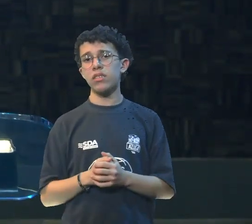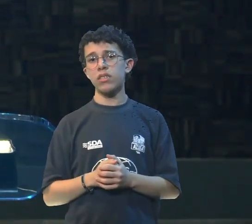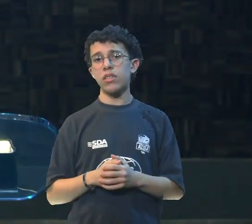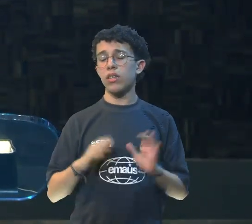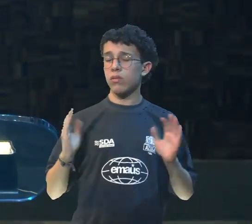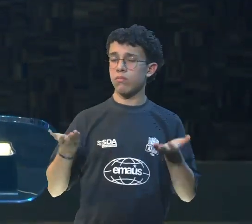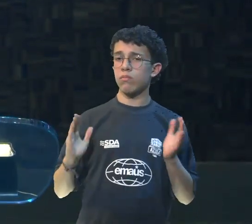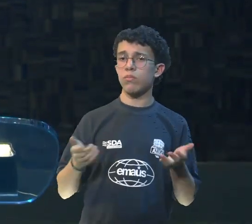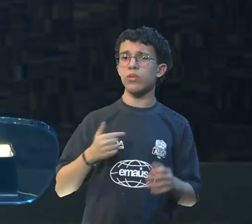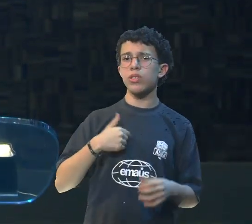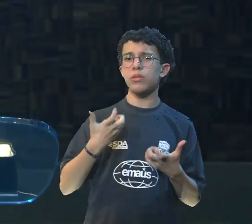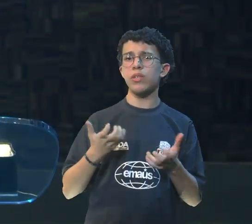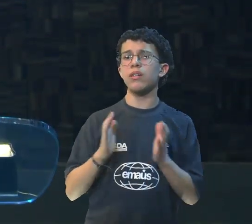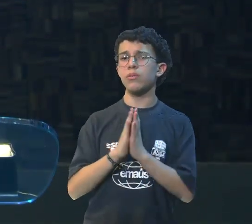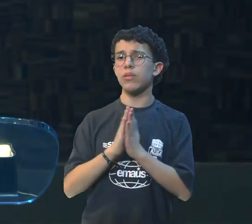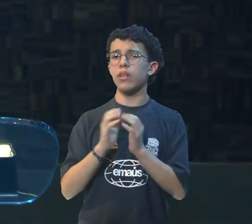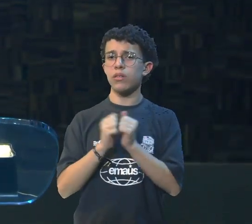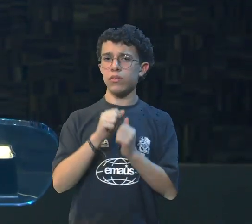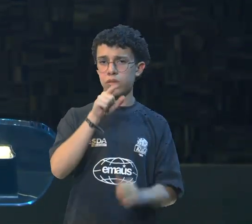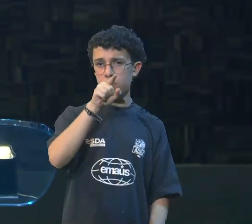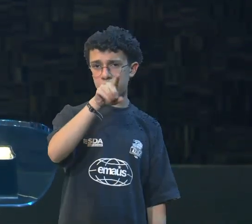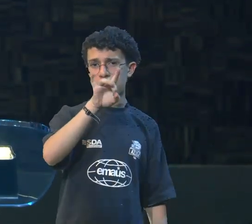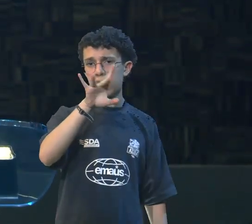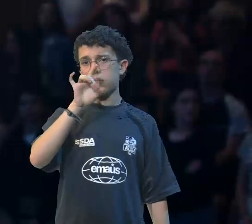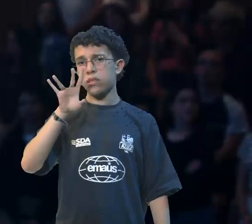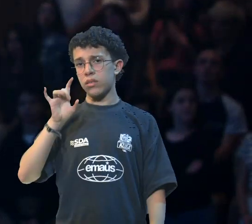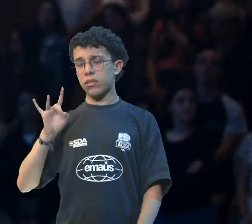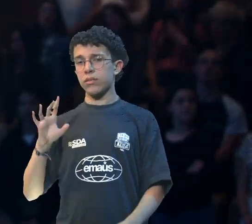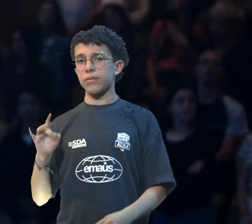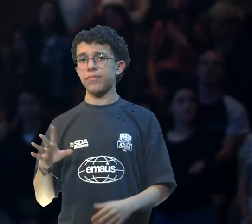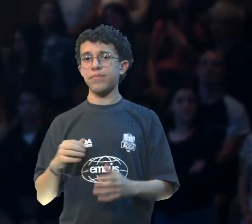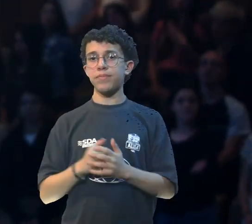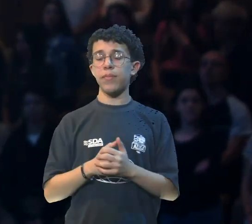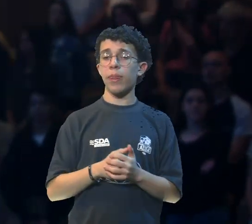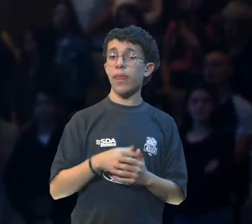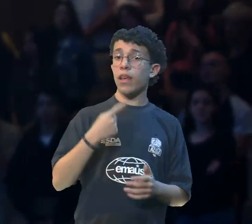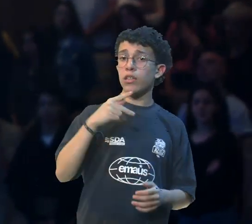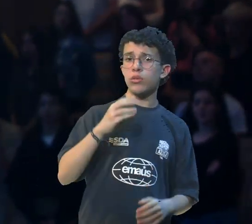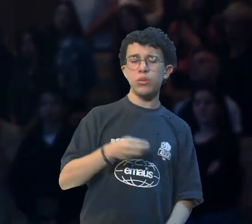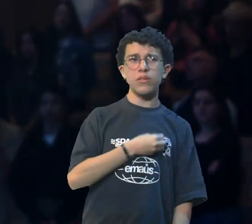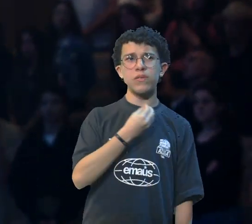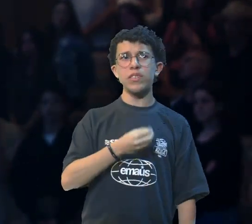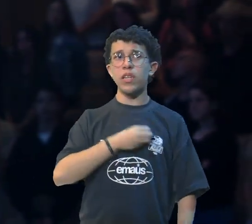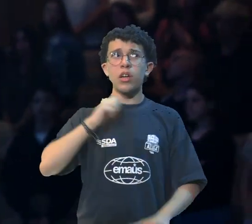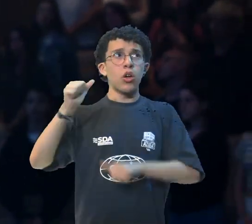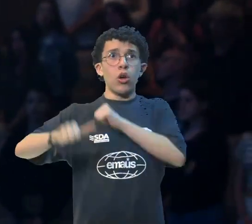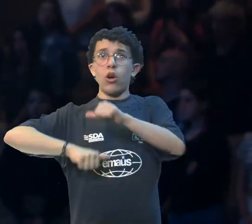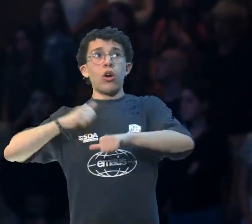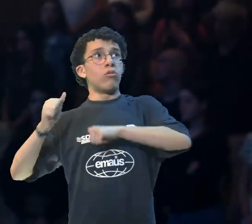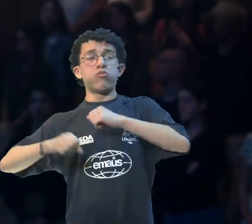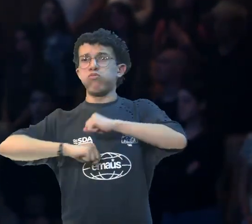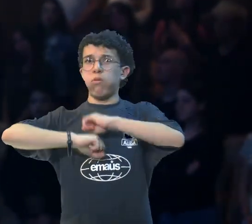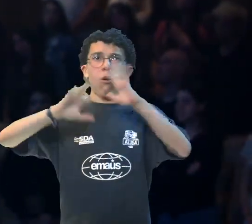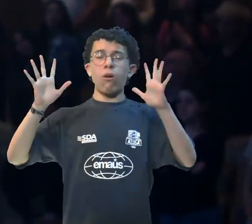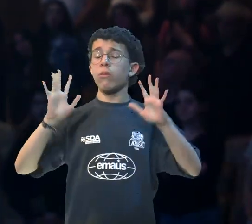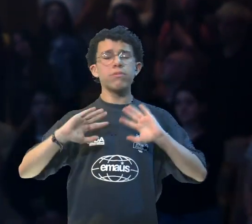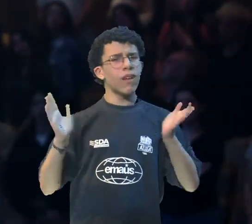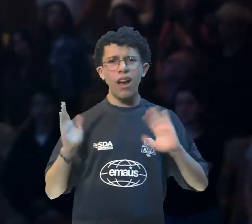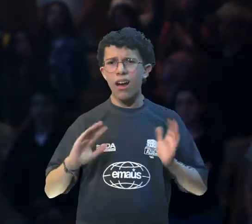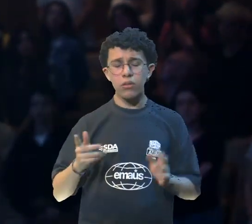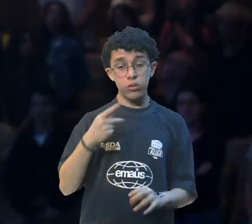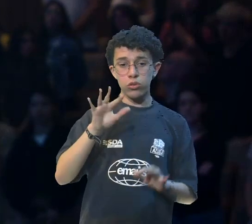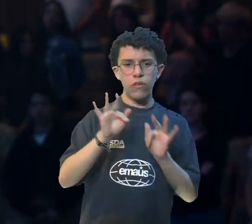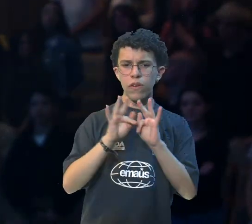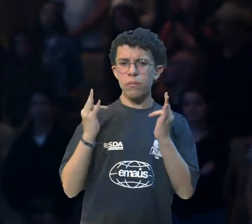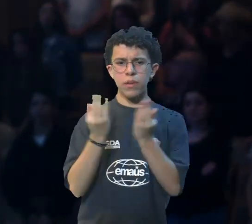E hoje eu quero orar por você. Sua vida não vai mudar completamente do nada. Sua circunstância, sua